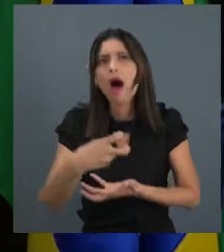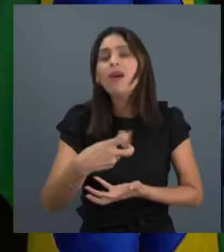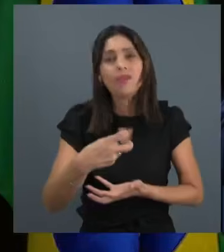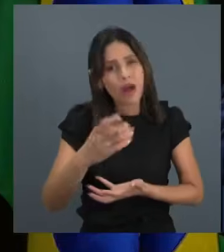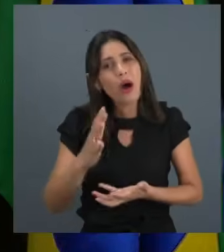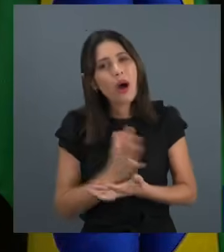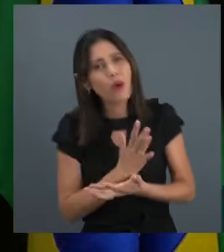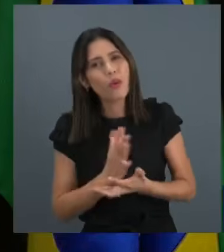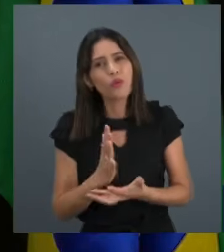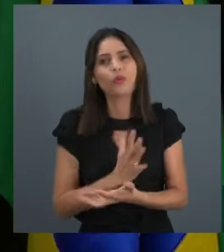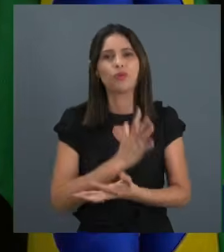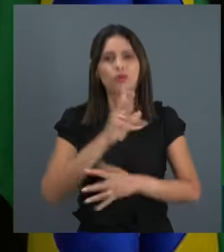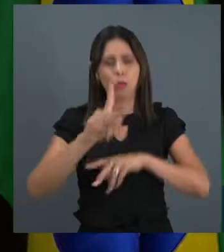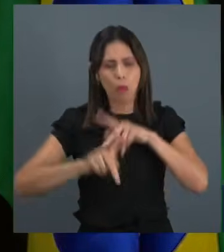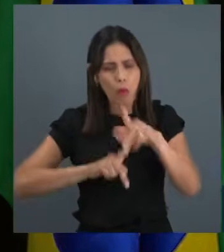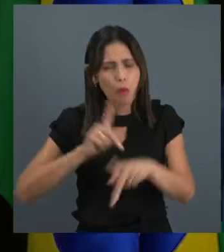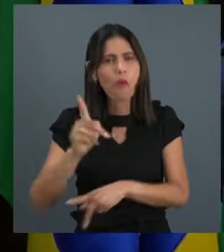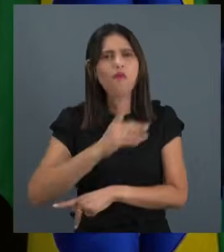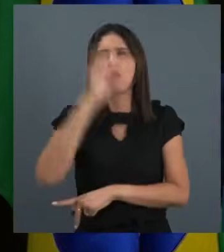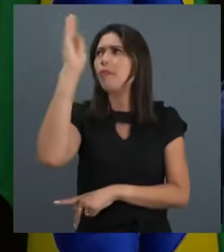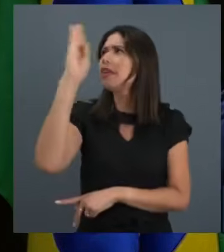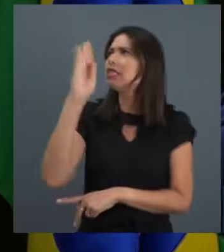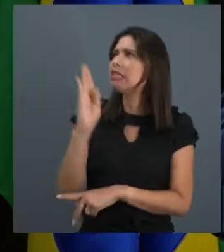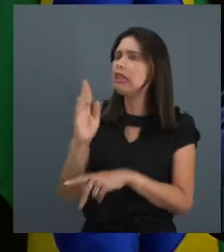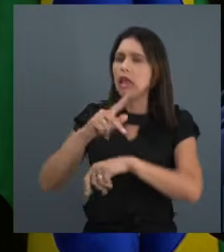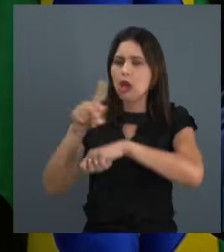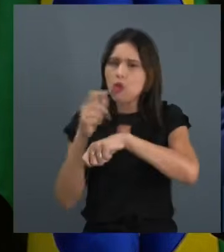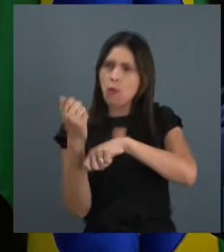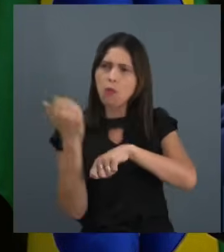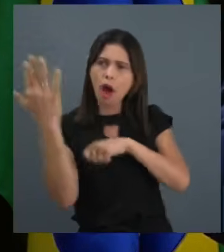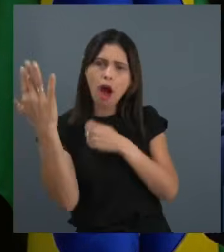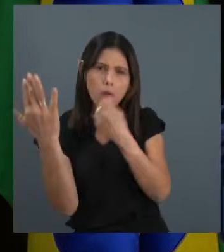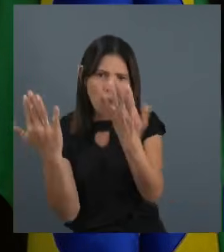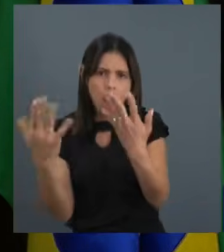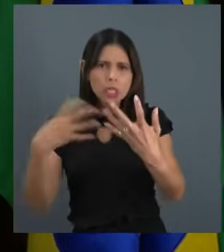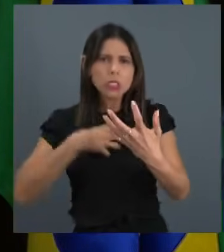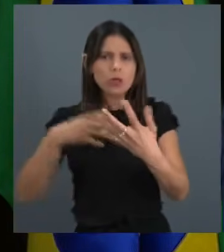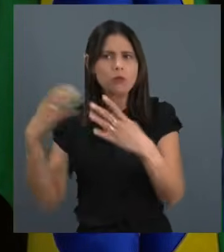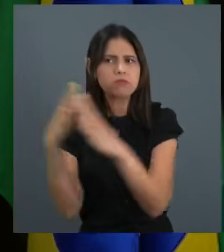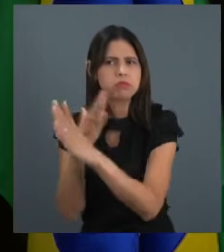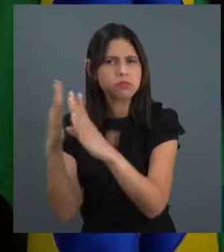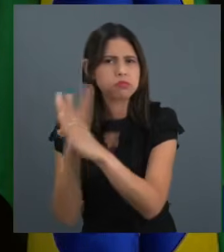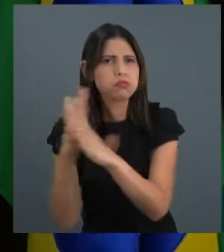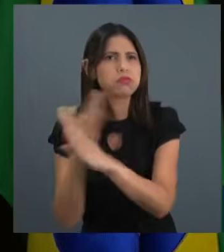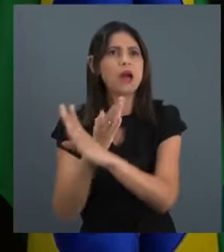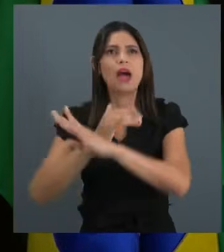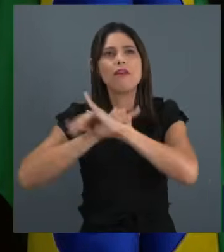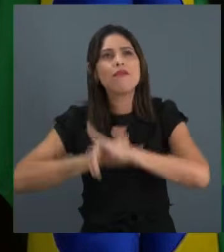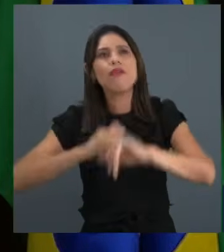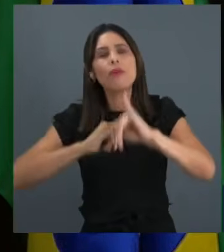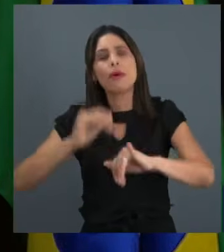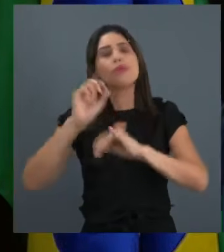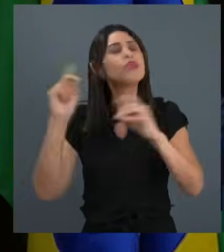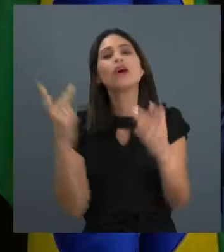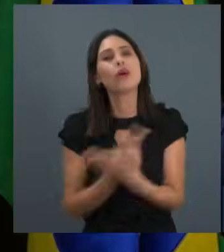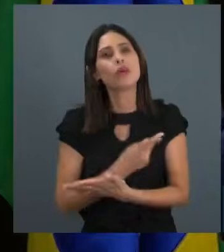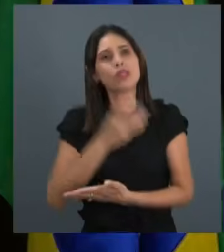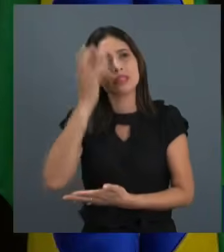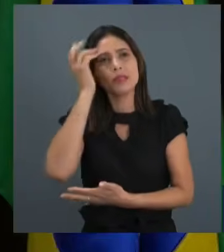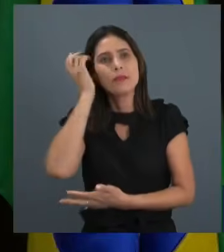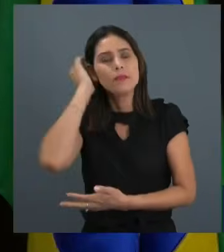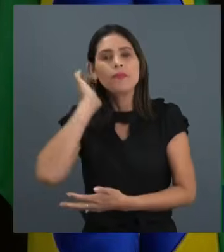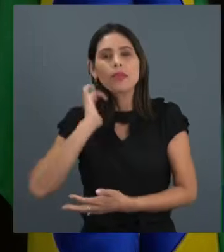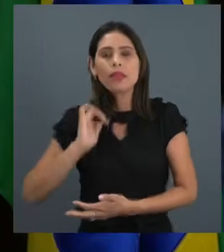estão lá fora do país, perseguidos, que têm denunciado o que está acontecendo, né?